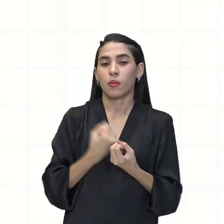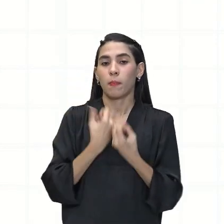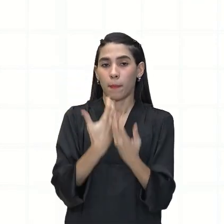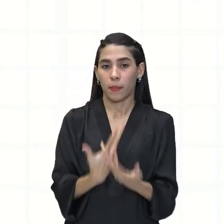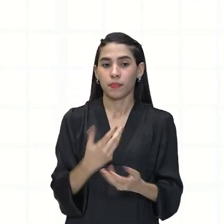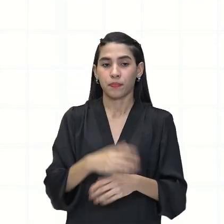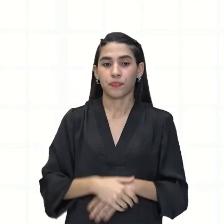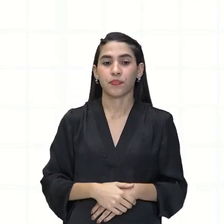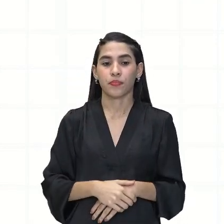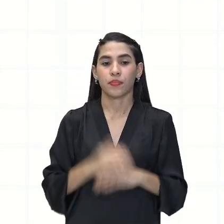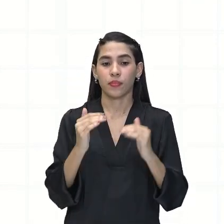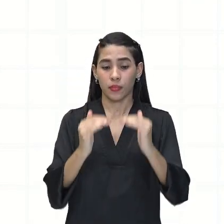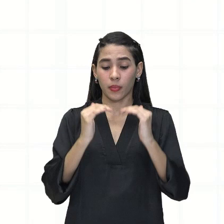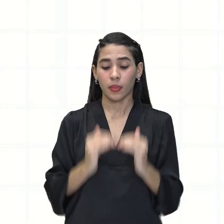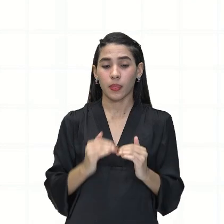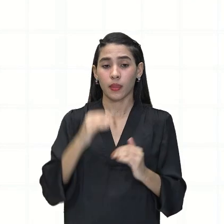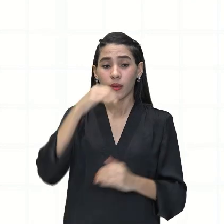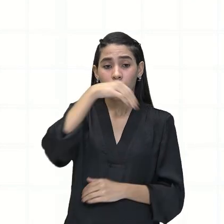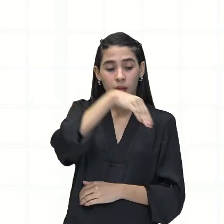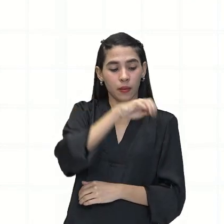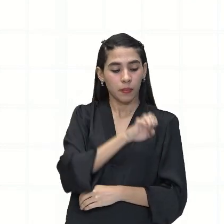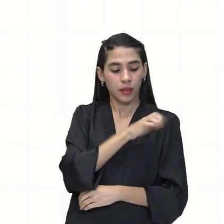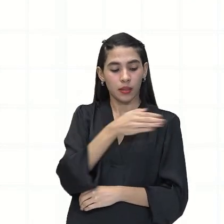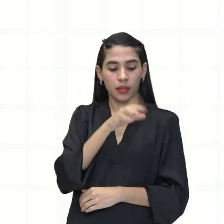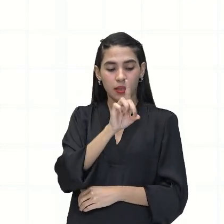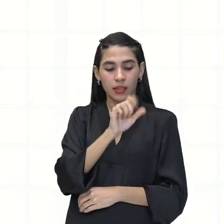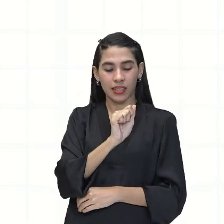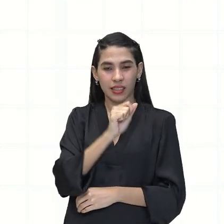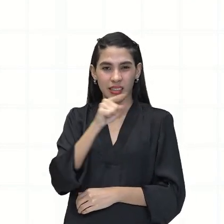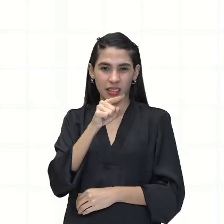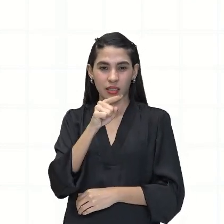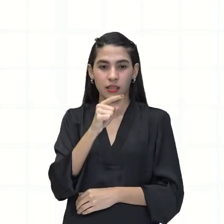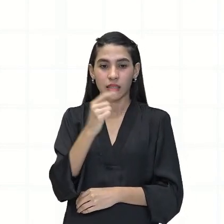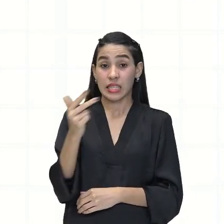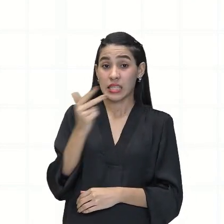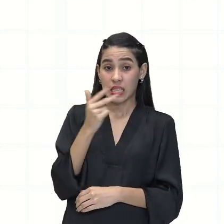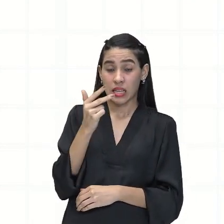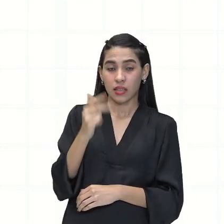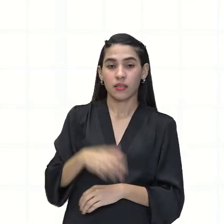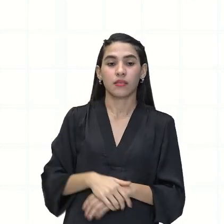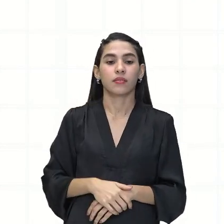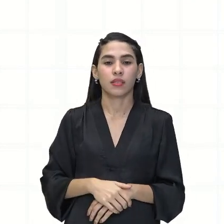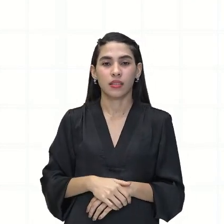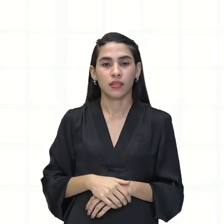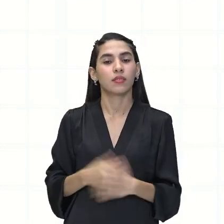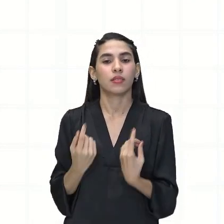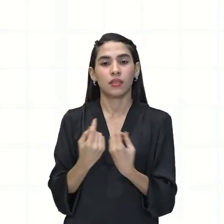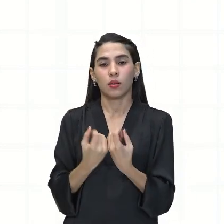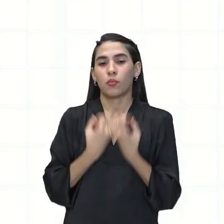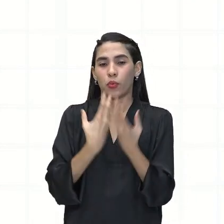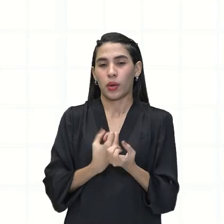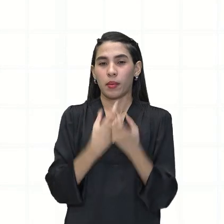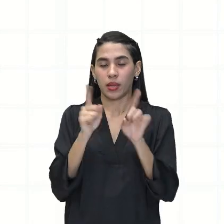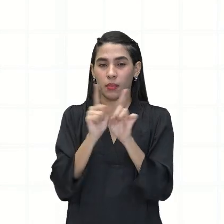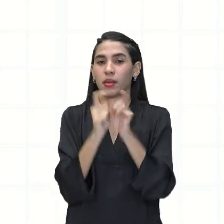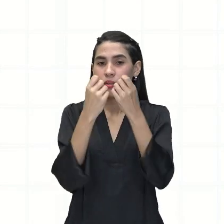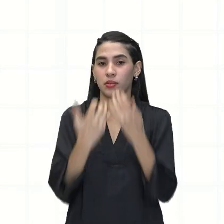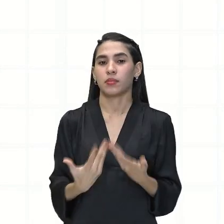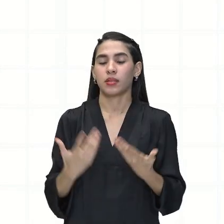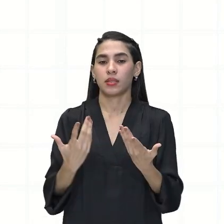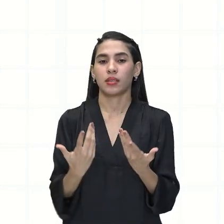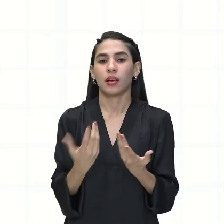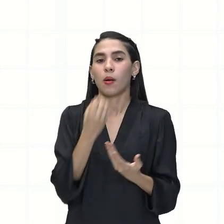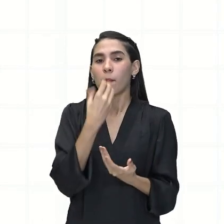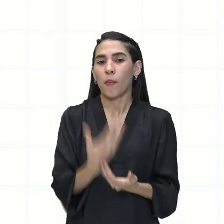a segunda é me dá um cigarro. Lá no nosso poema mesmo, ele fala, né? Como diz o bom cidadão ali que fala todos